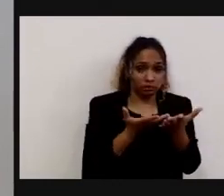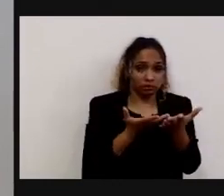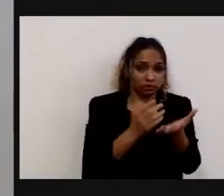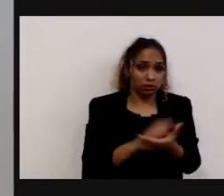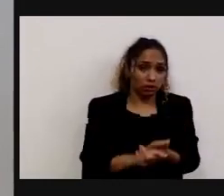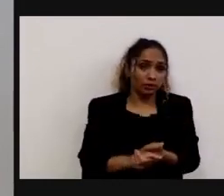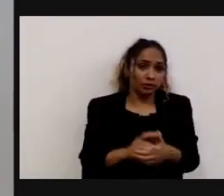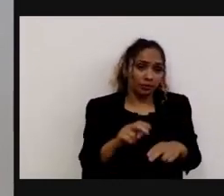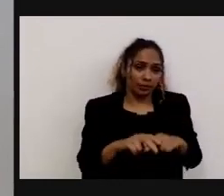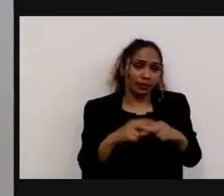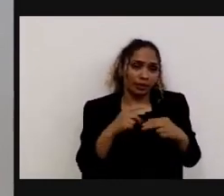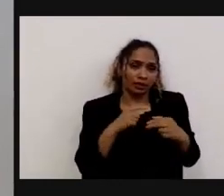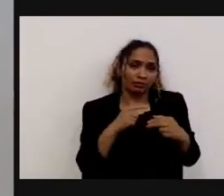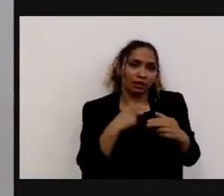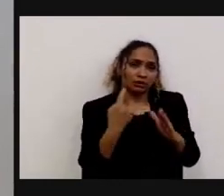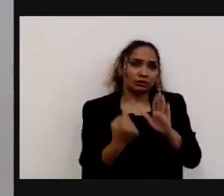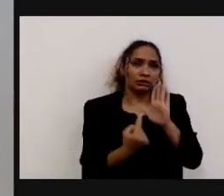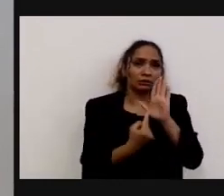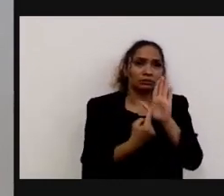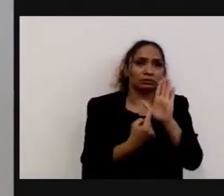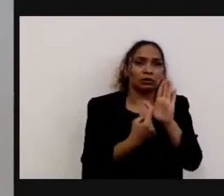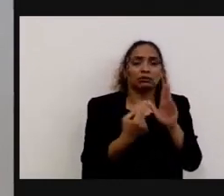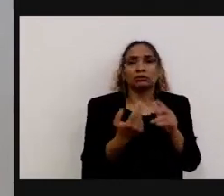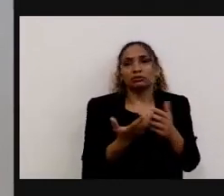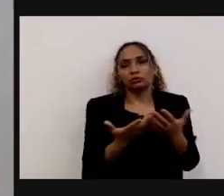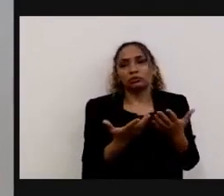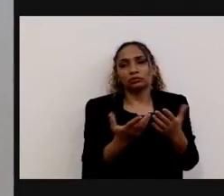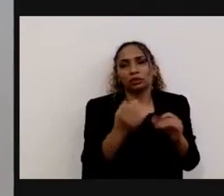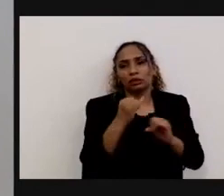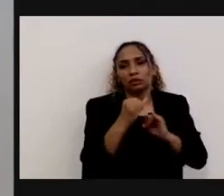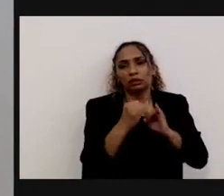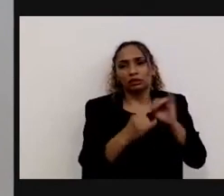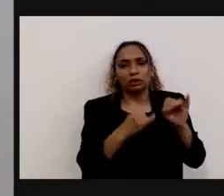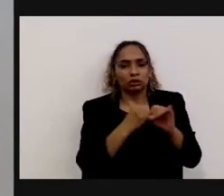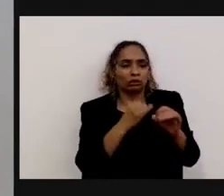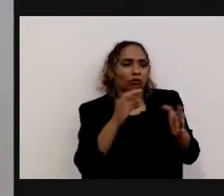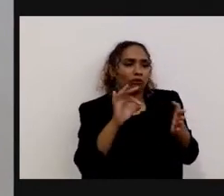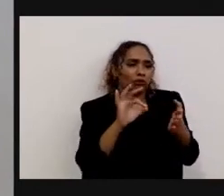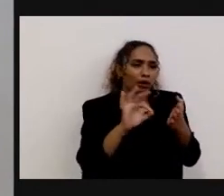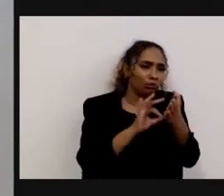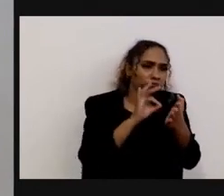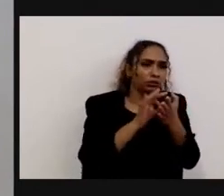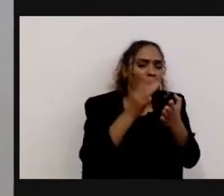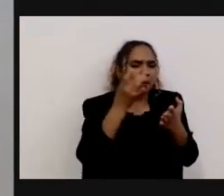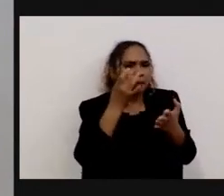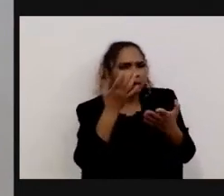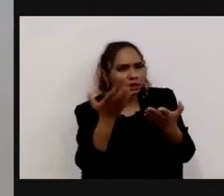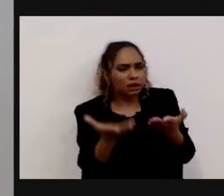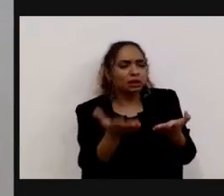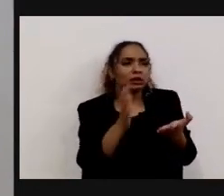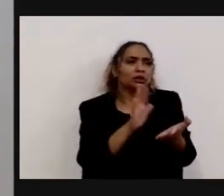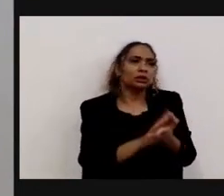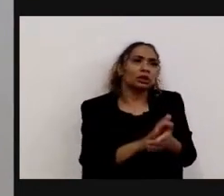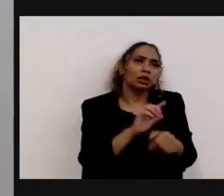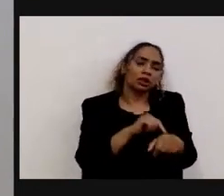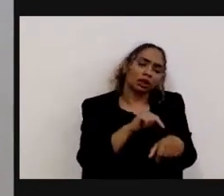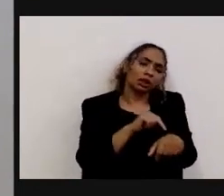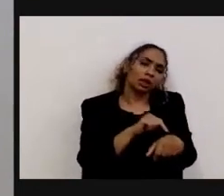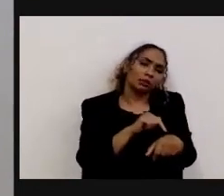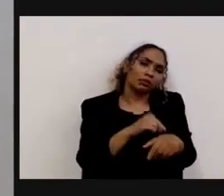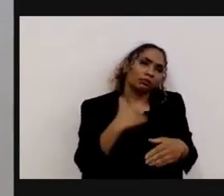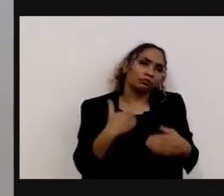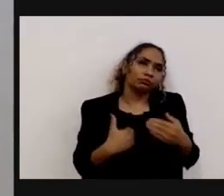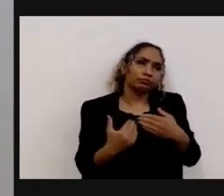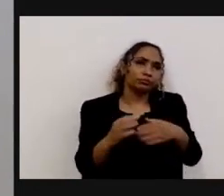isso que tem esses mecanismos como ponto eletrônico assinatura de ponto e etc e você tá com aquele tempo fisicamente